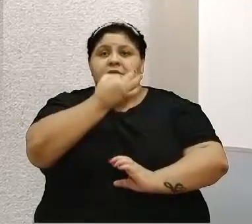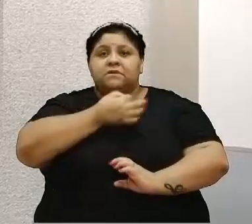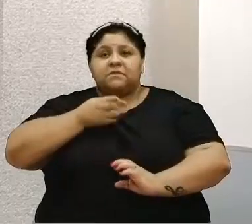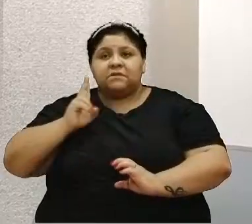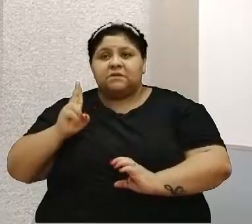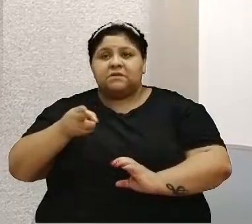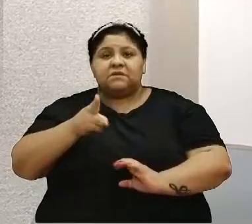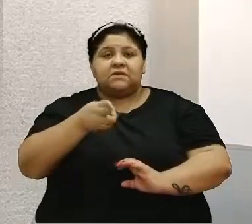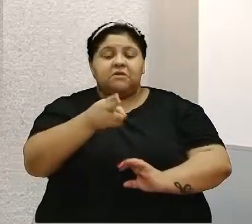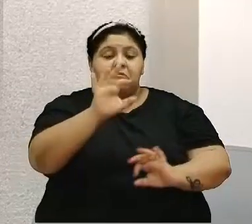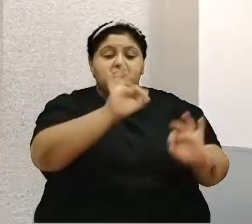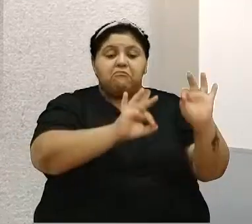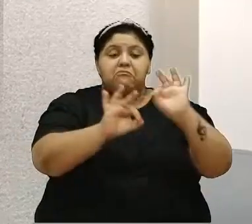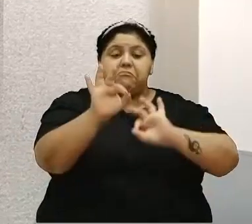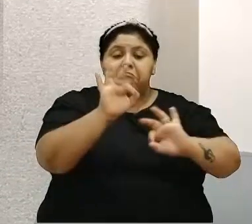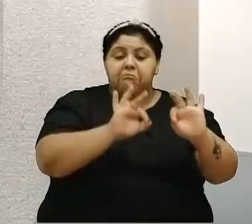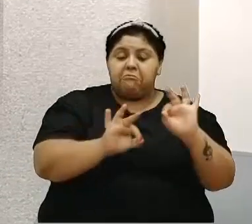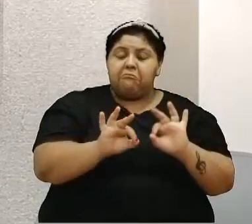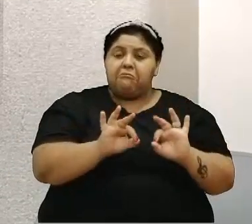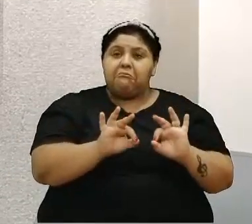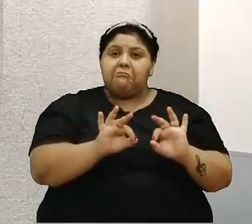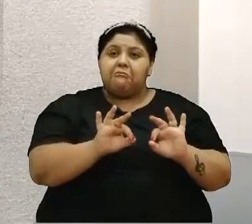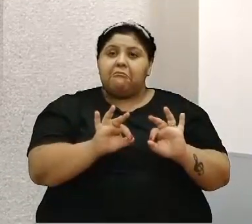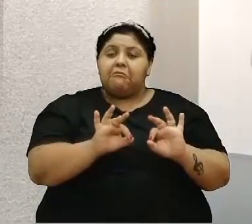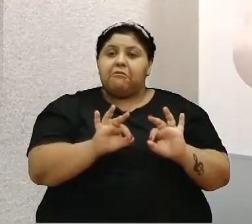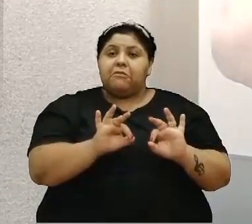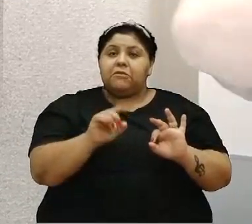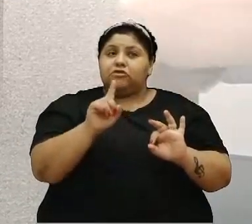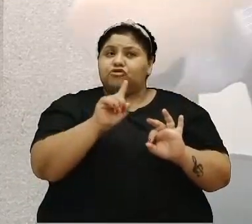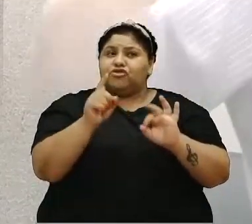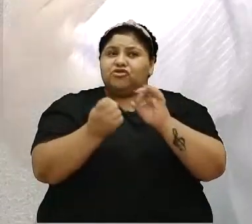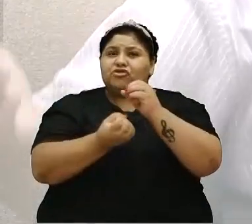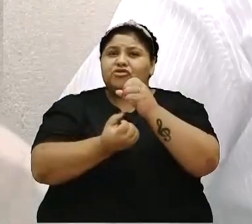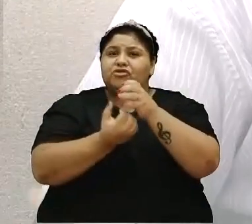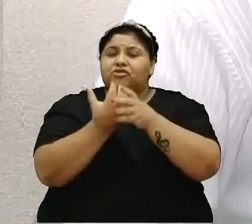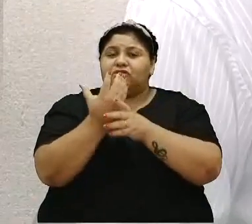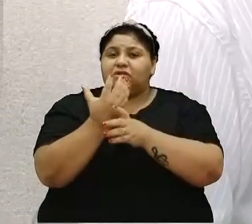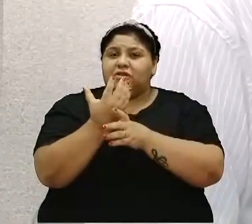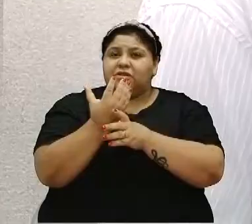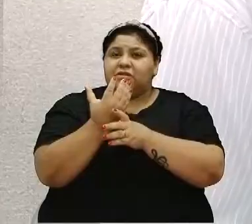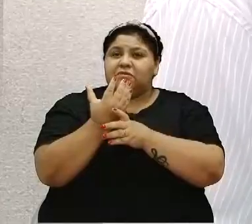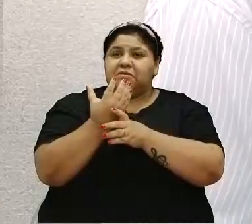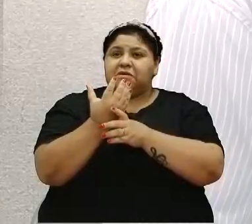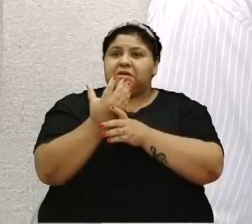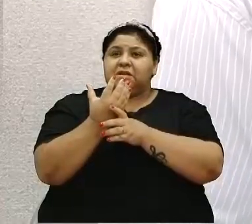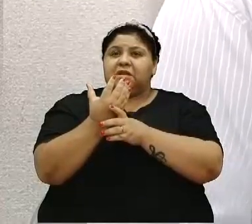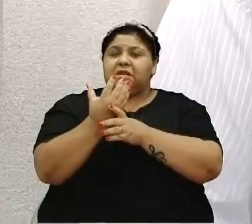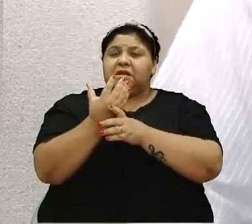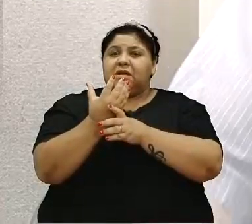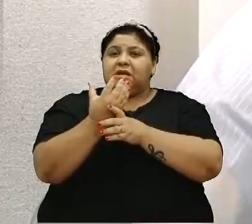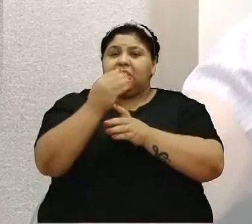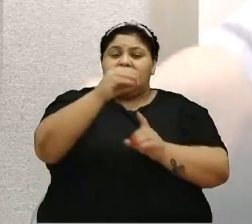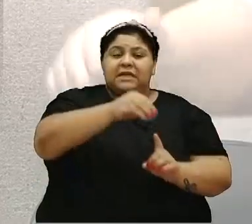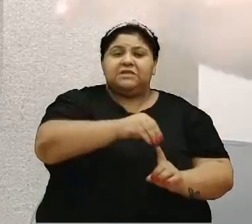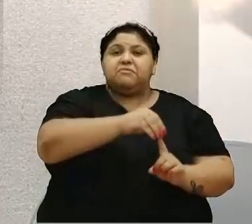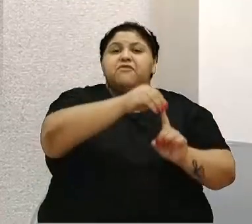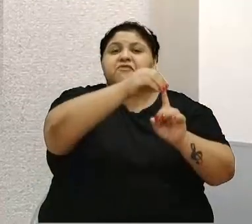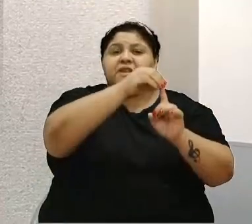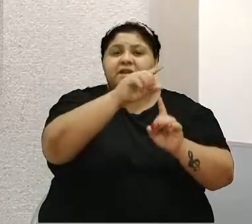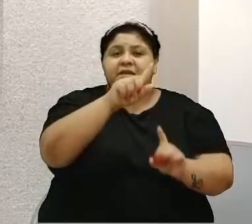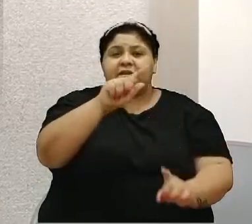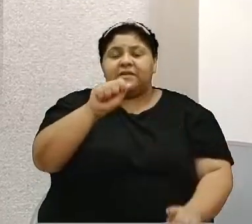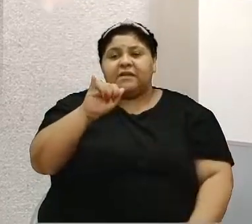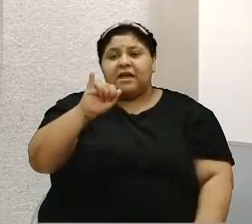foram modelares do ponto de vista de não criar as gaiolas douradas. As gaiolas douradas, onde